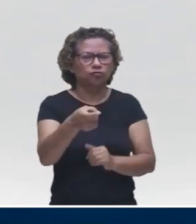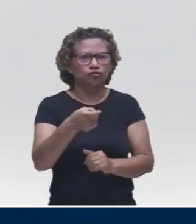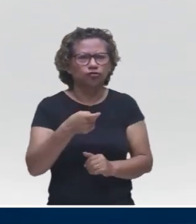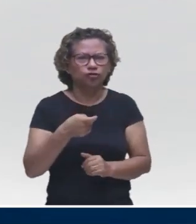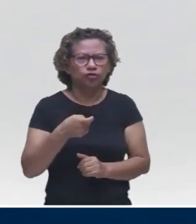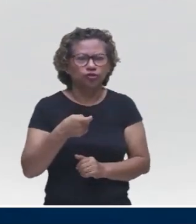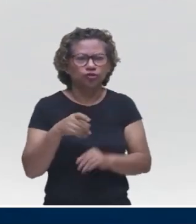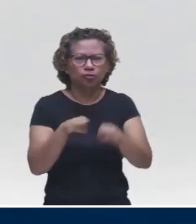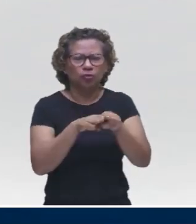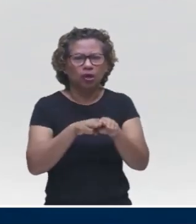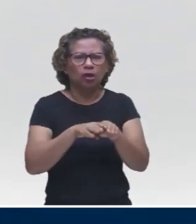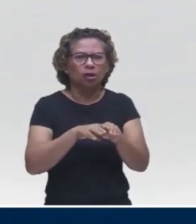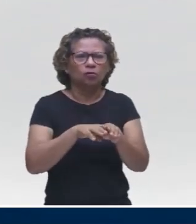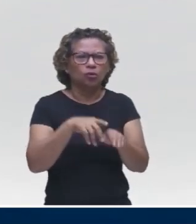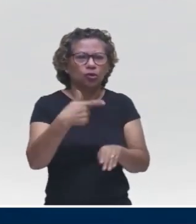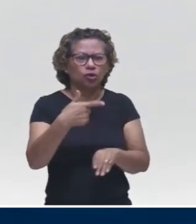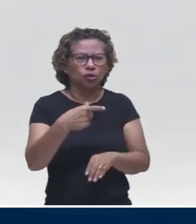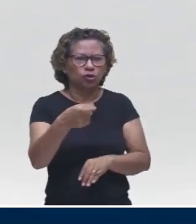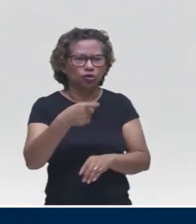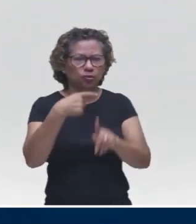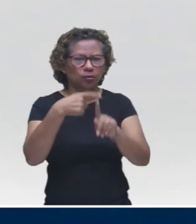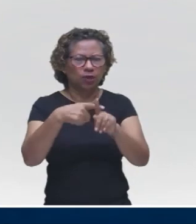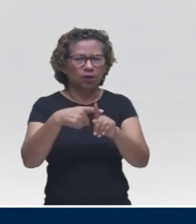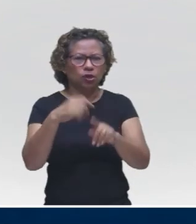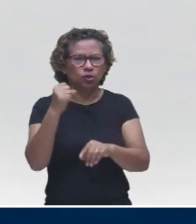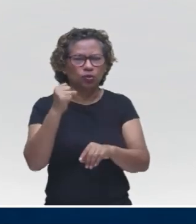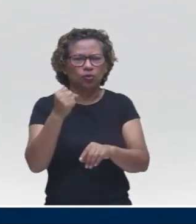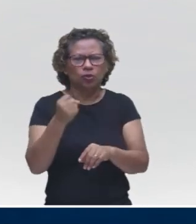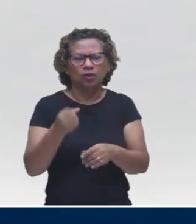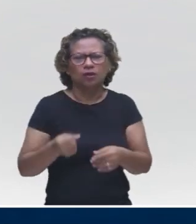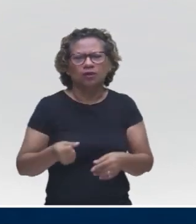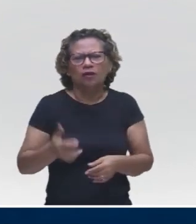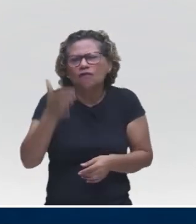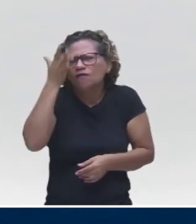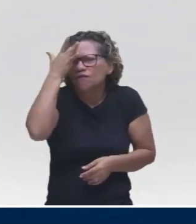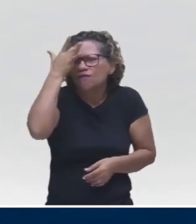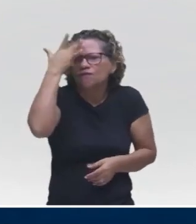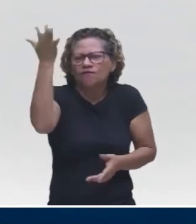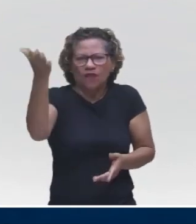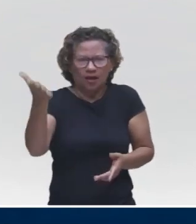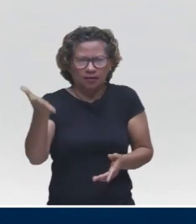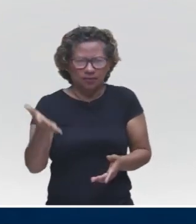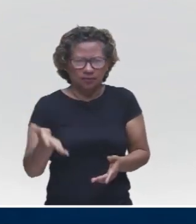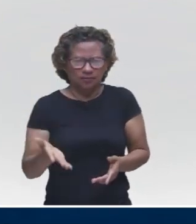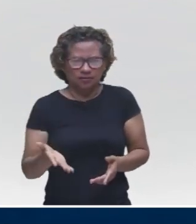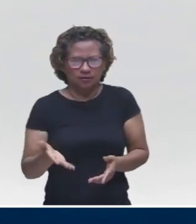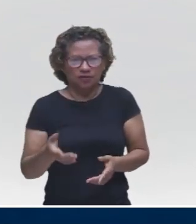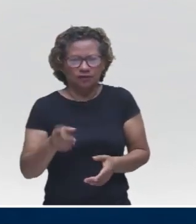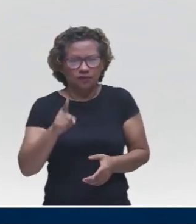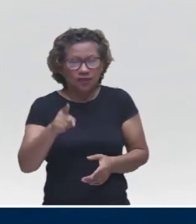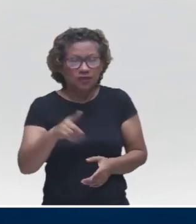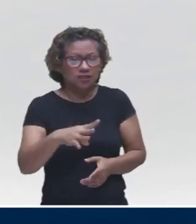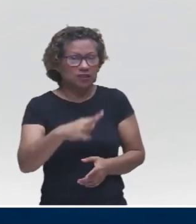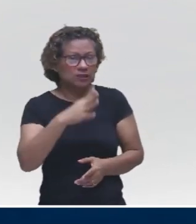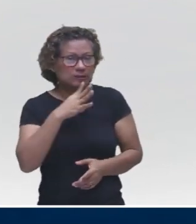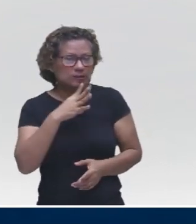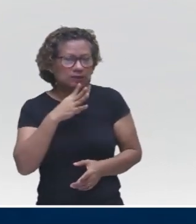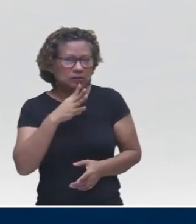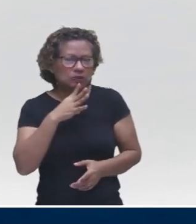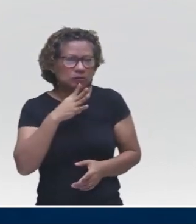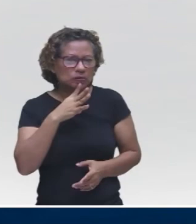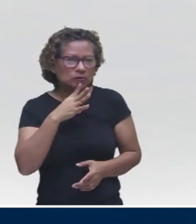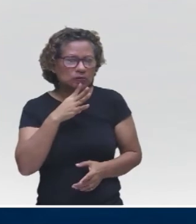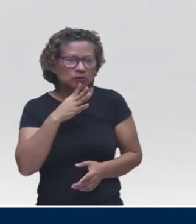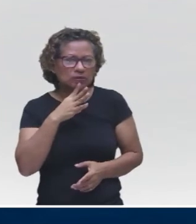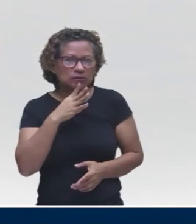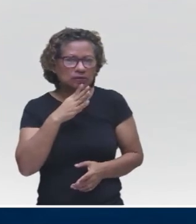7 cabeças. Então, ó, tu tem que saber o seguinte, o ponto em que a reta corta o eixo do x e o